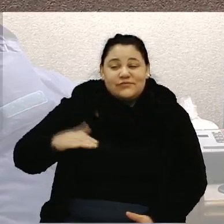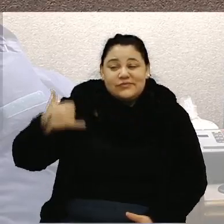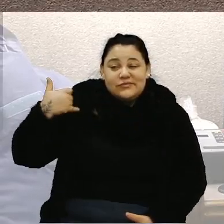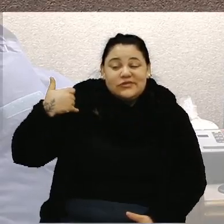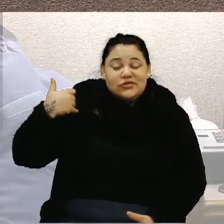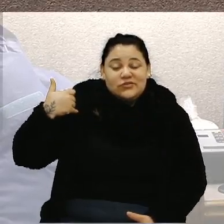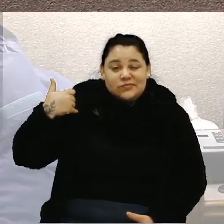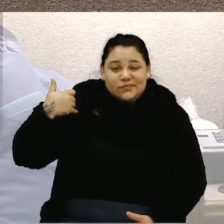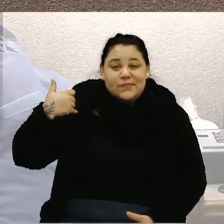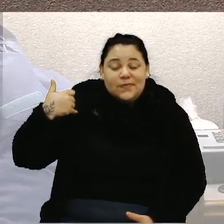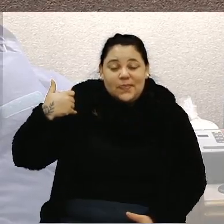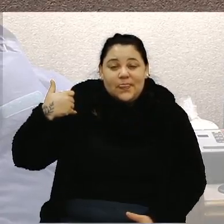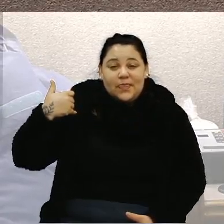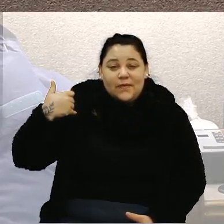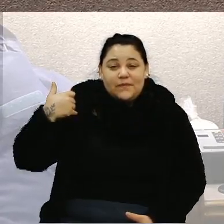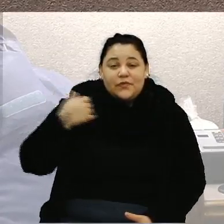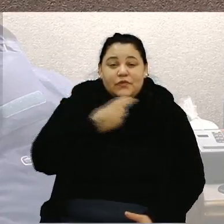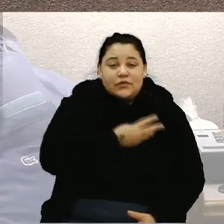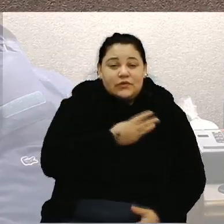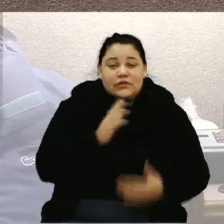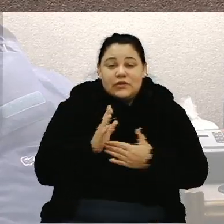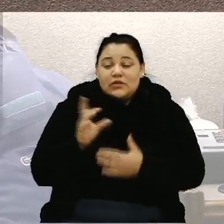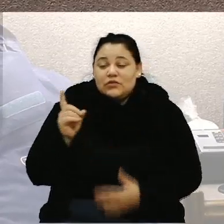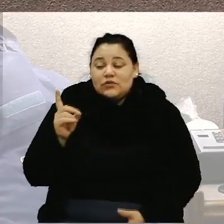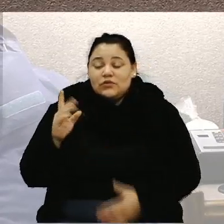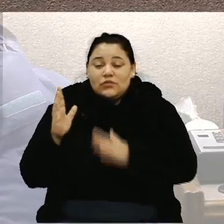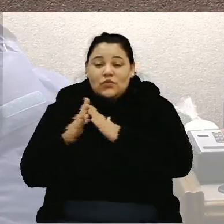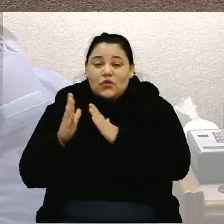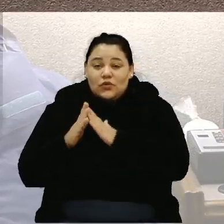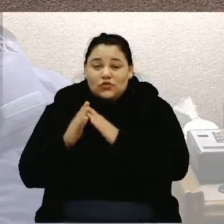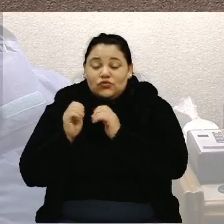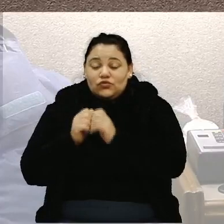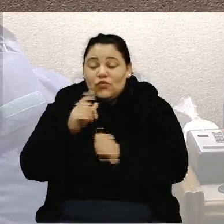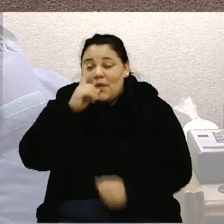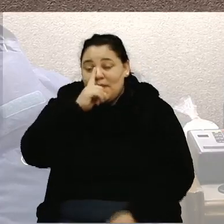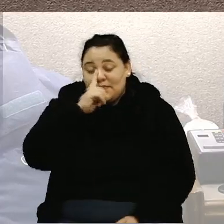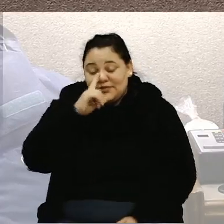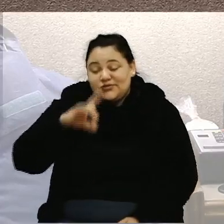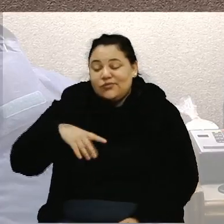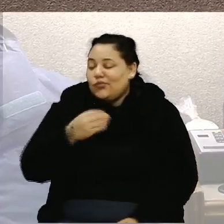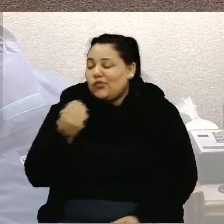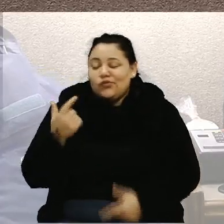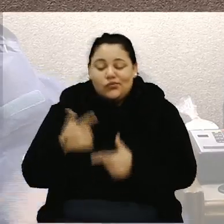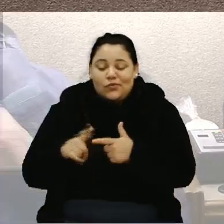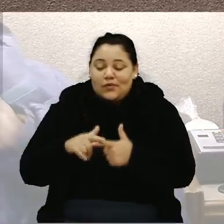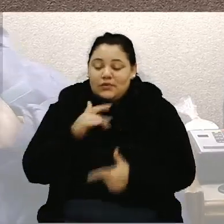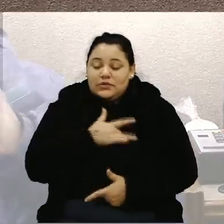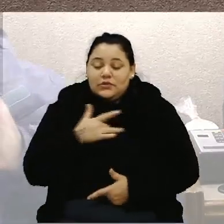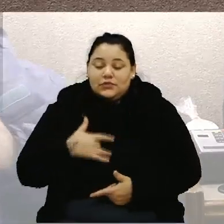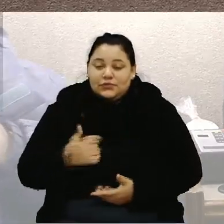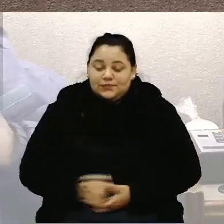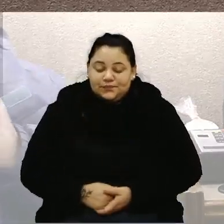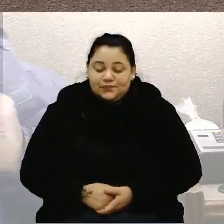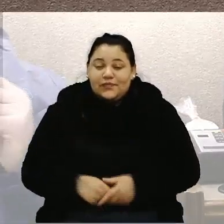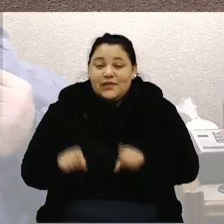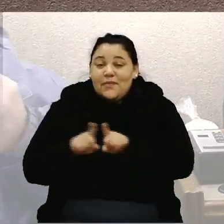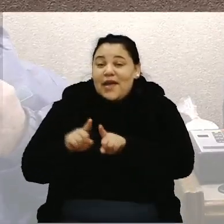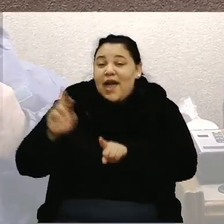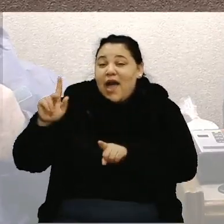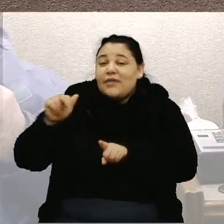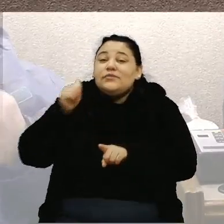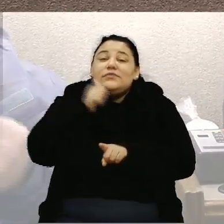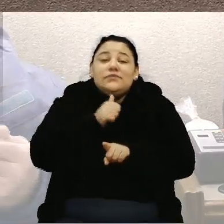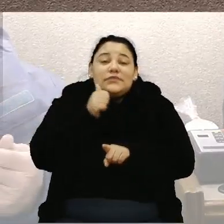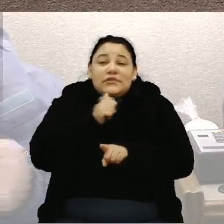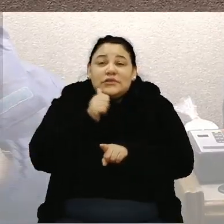aos 12 anos morou com sua mãe, que tinha muitos problemas de saúde. Nessa época, sua irmã, Elvira Catusso, casada